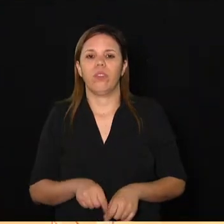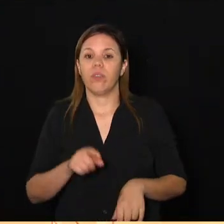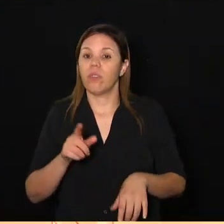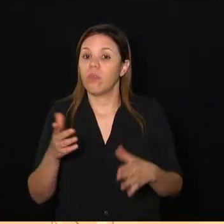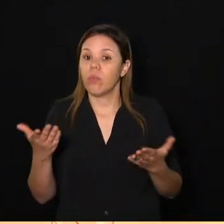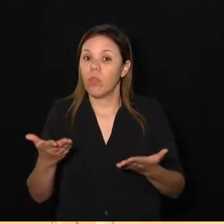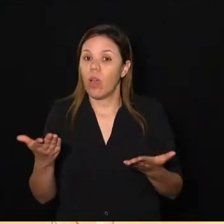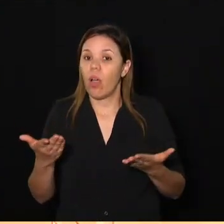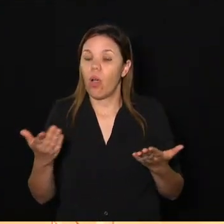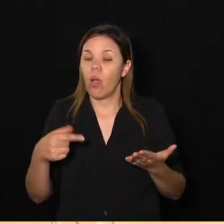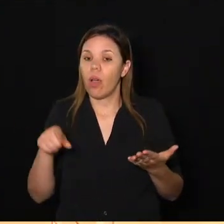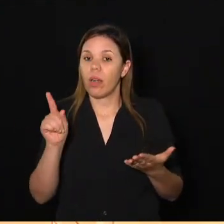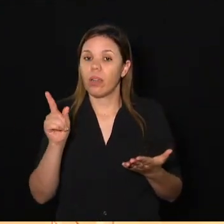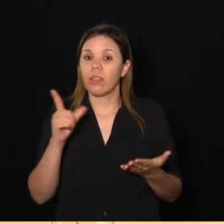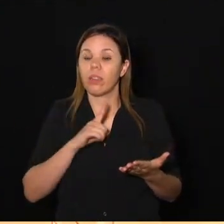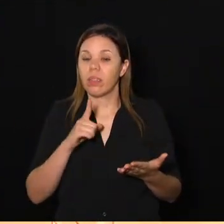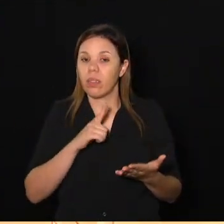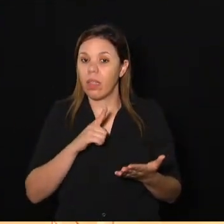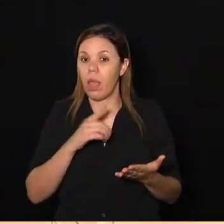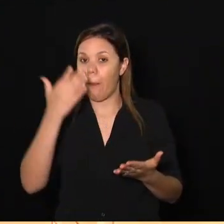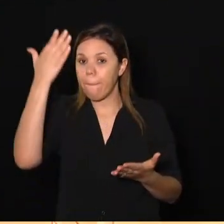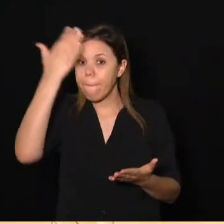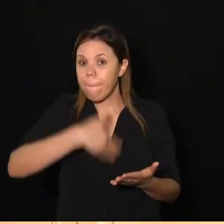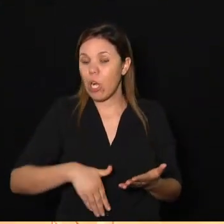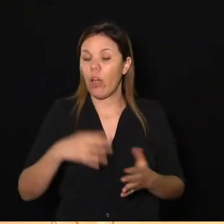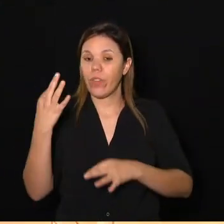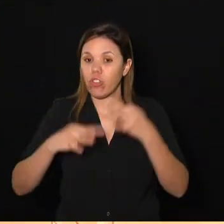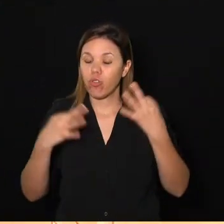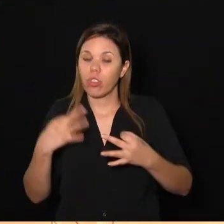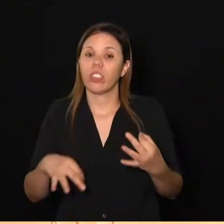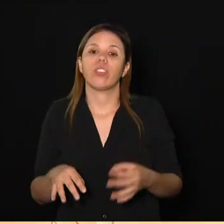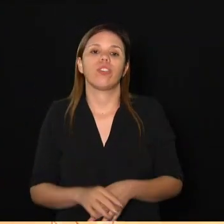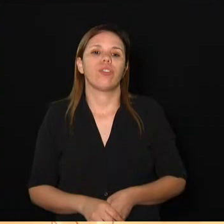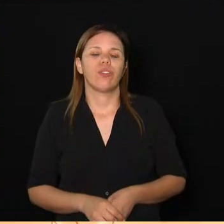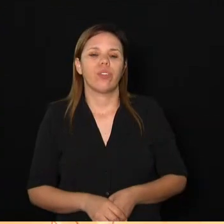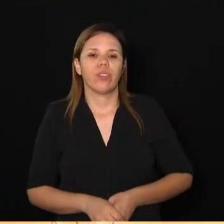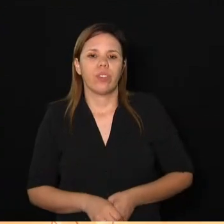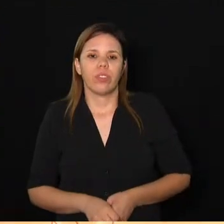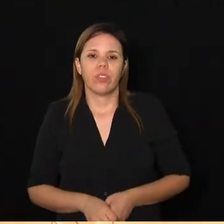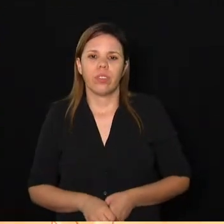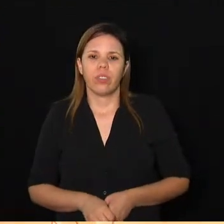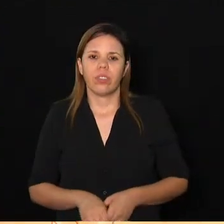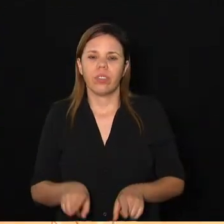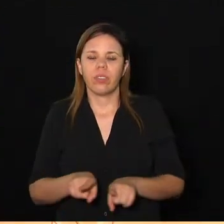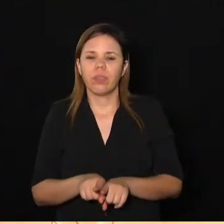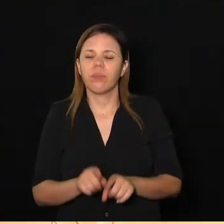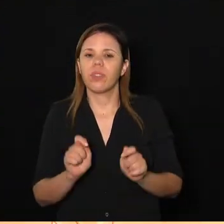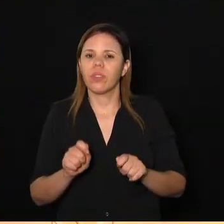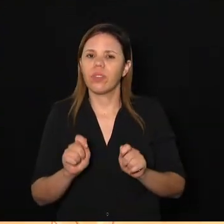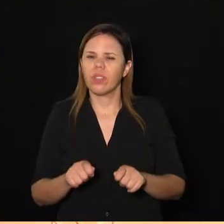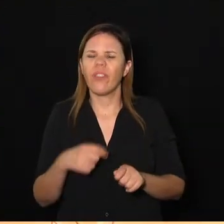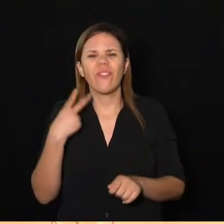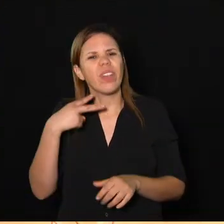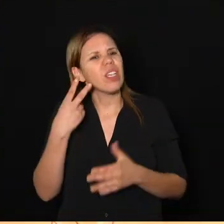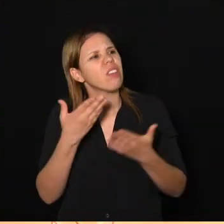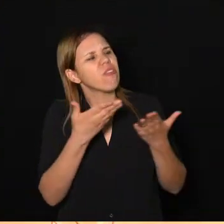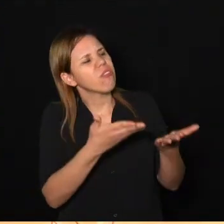embasamento jurídico e também dentro daquilo que é meritório ou não então o vereador